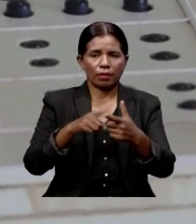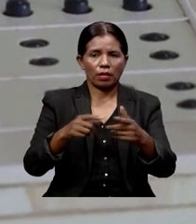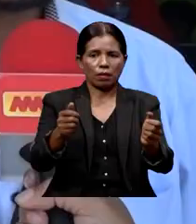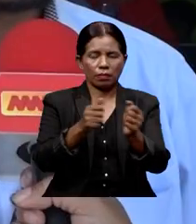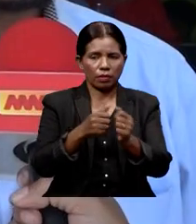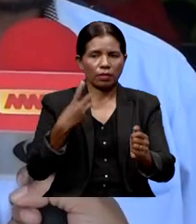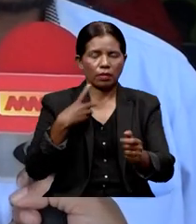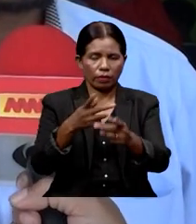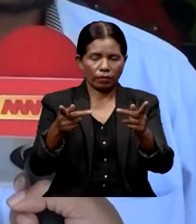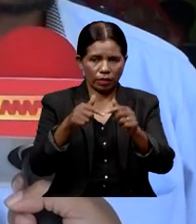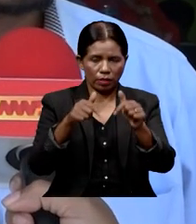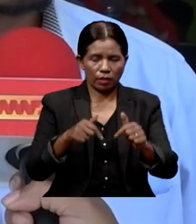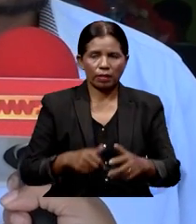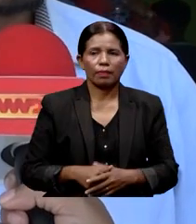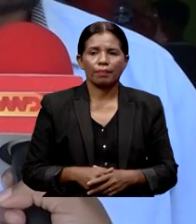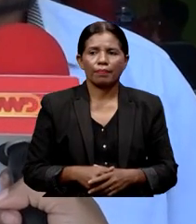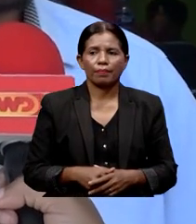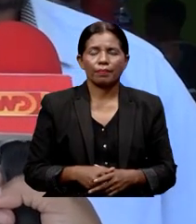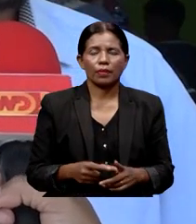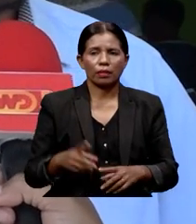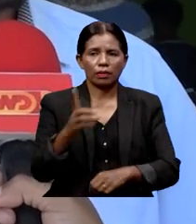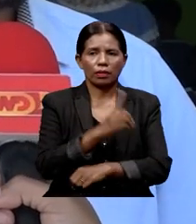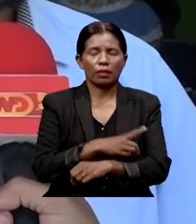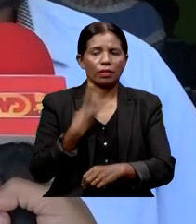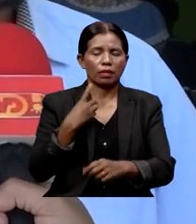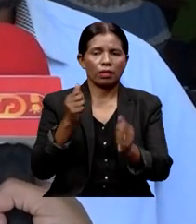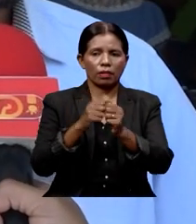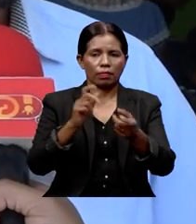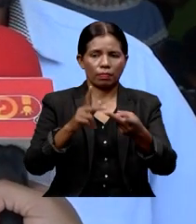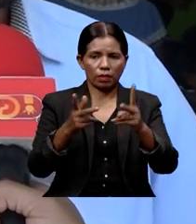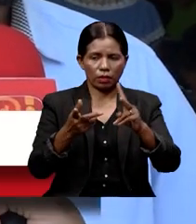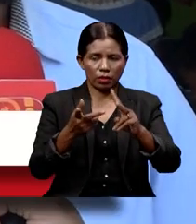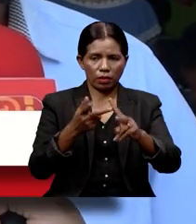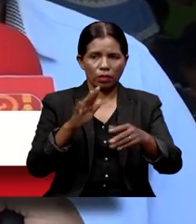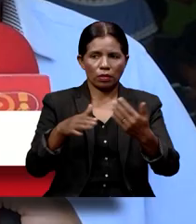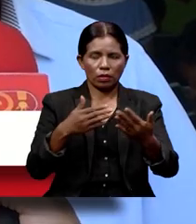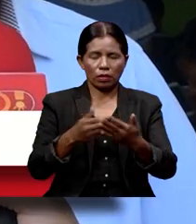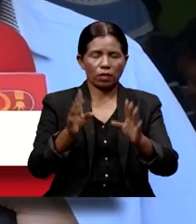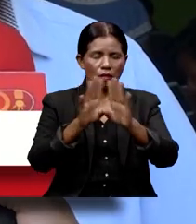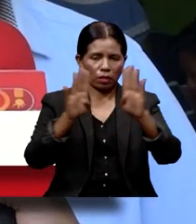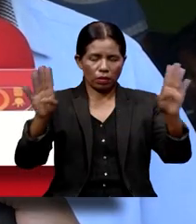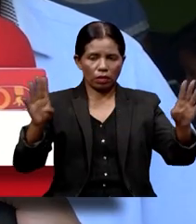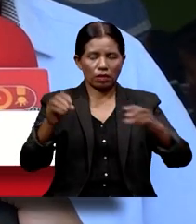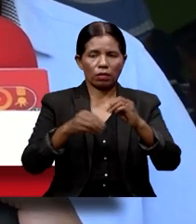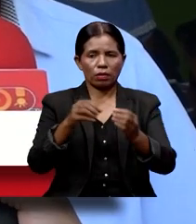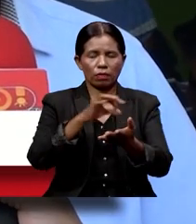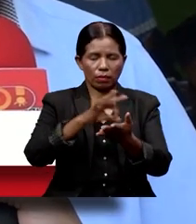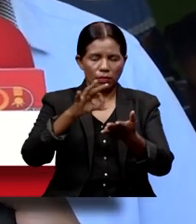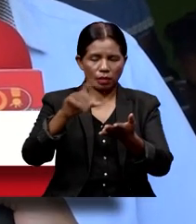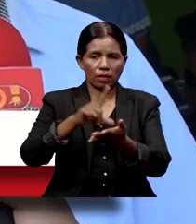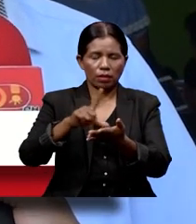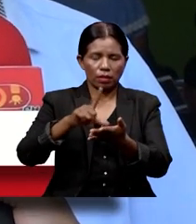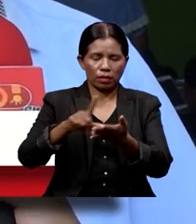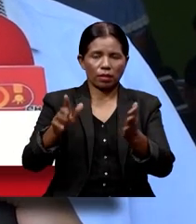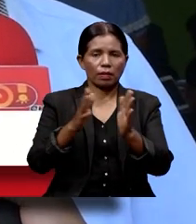que já faten ne ohin ita ho itne parceiro hutu e abertura ba formação letra braille